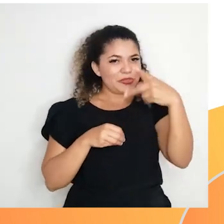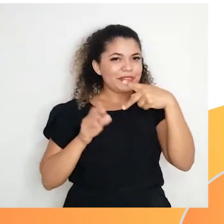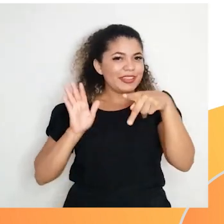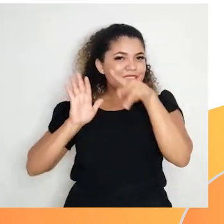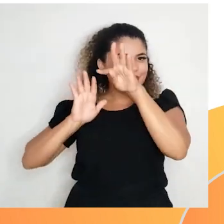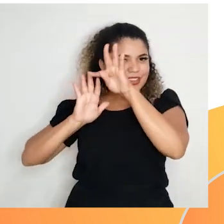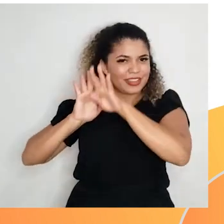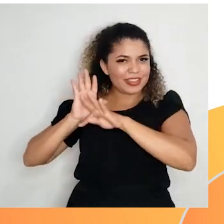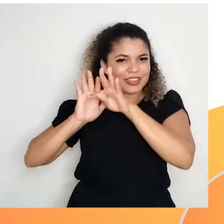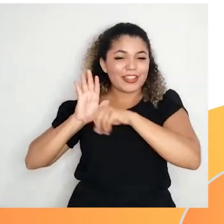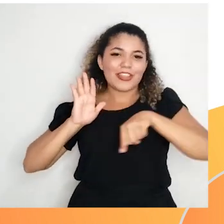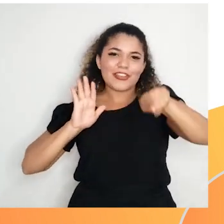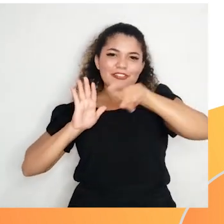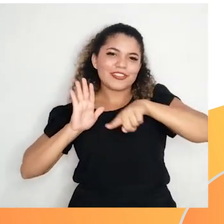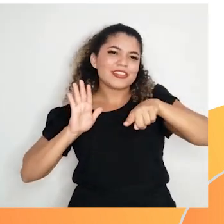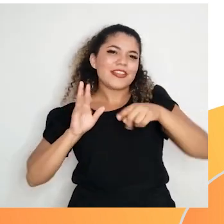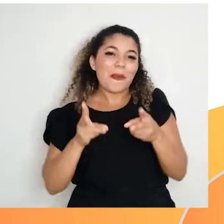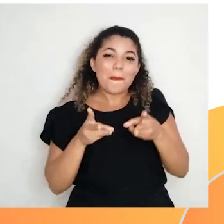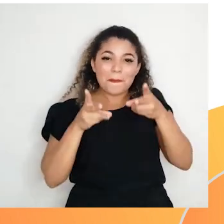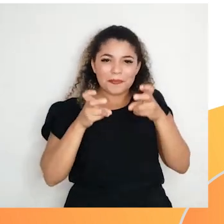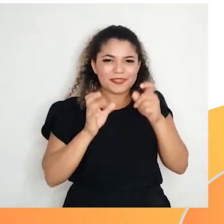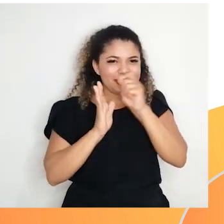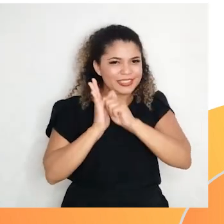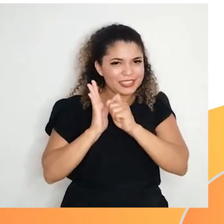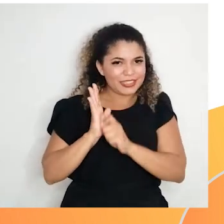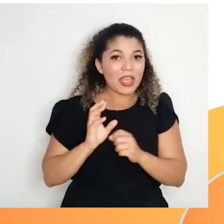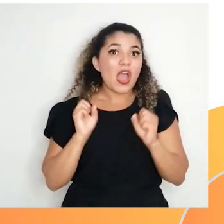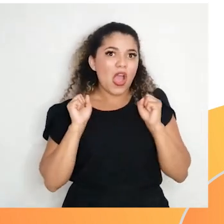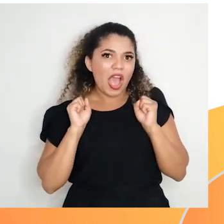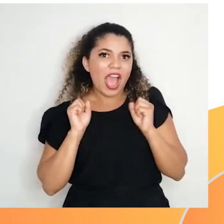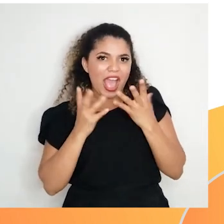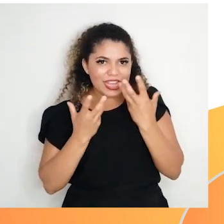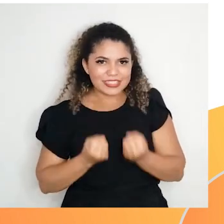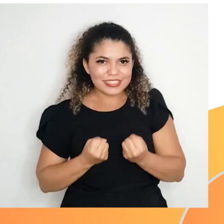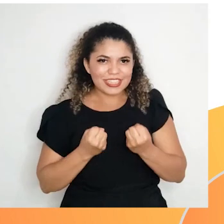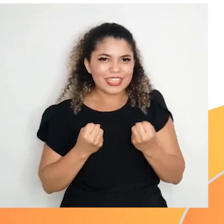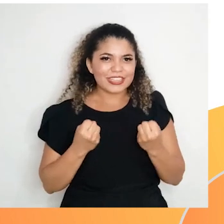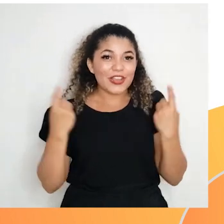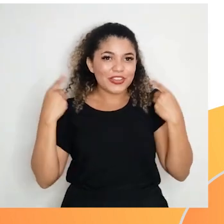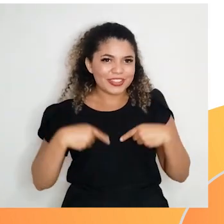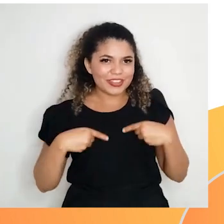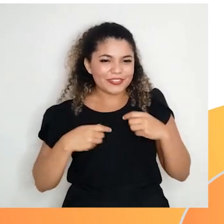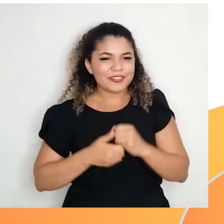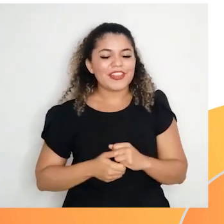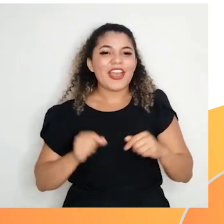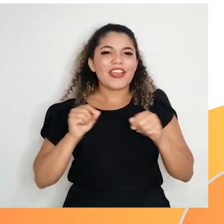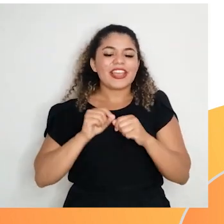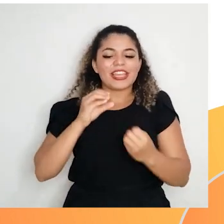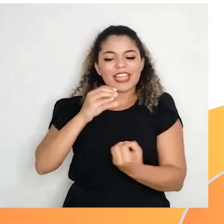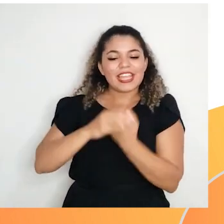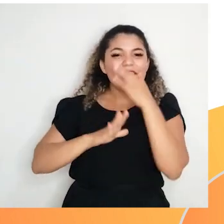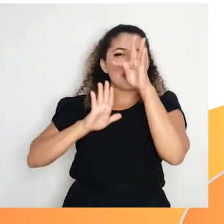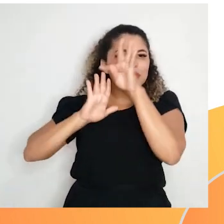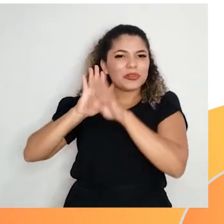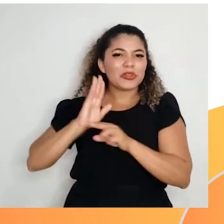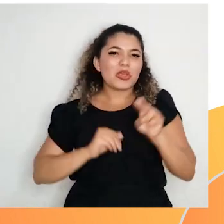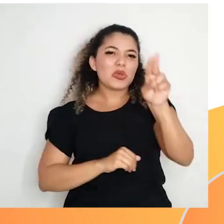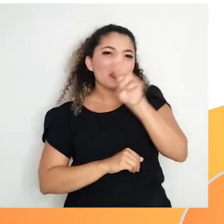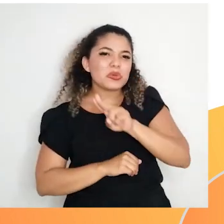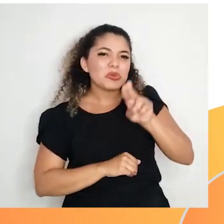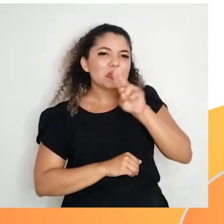do texto que vocês tecerem. Topam o desafio? Façam um texto